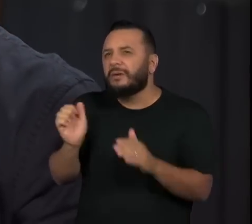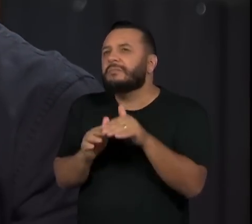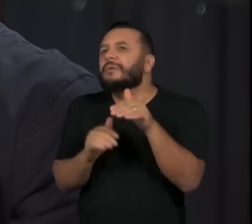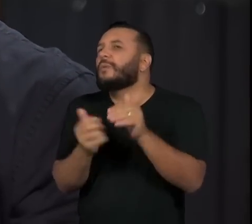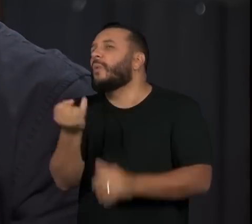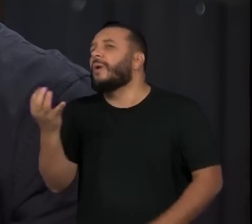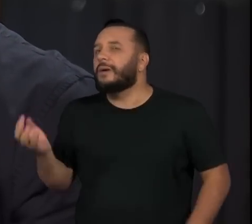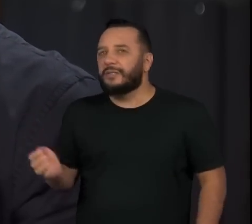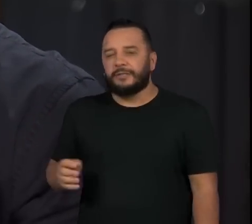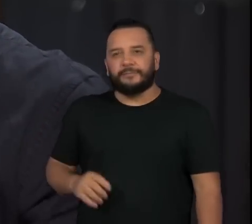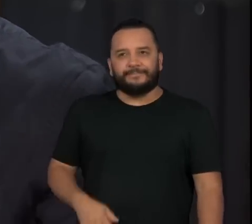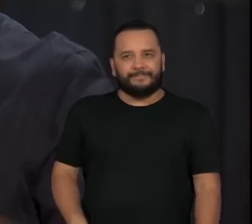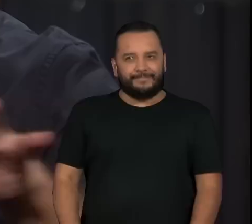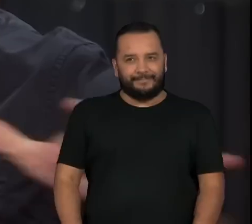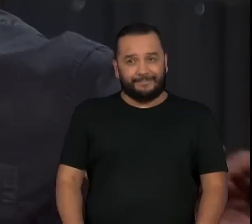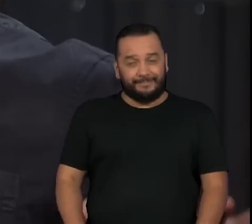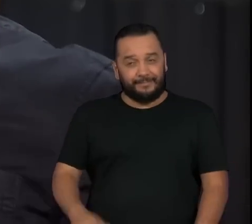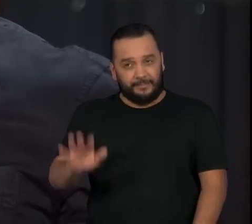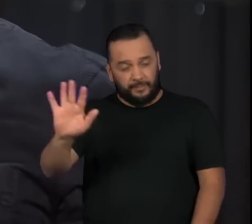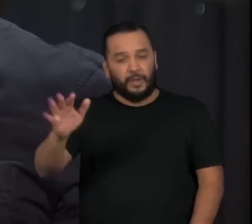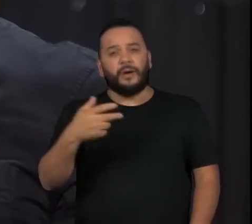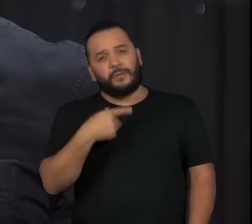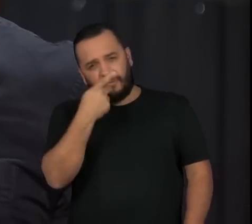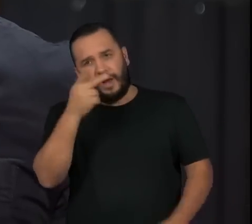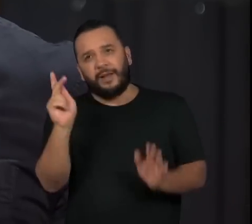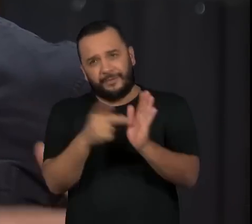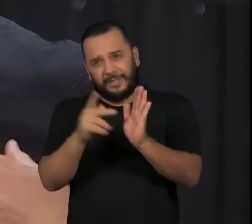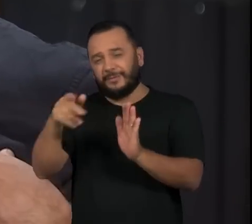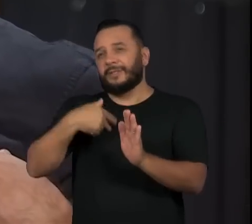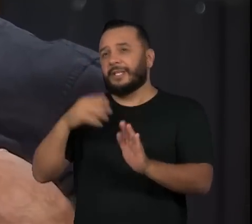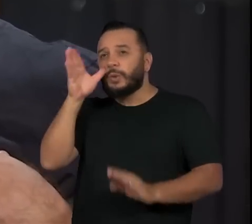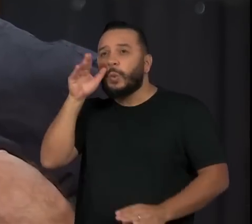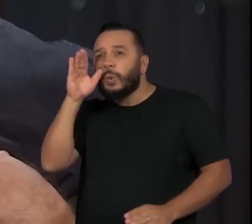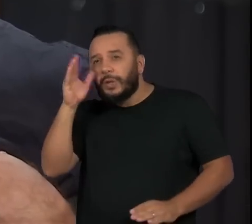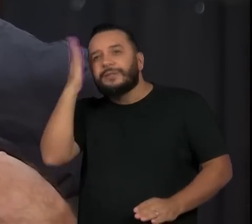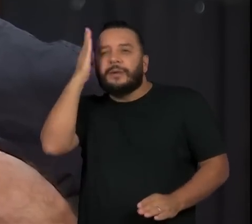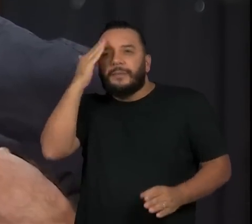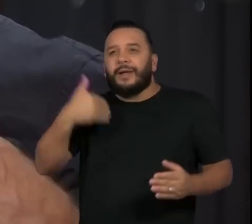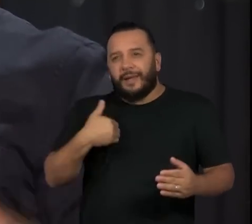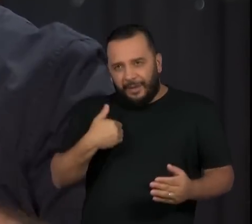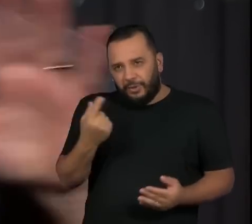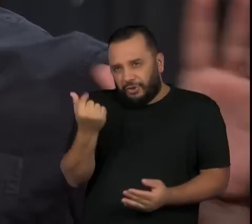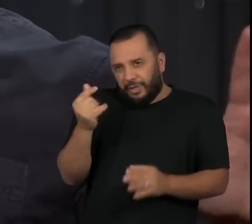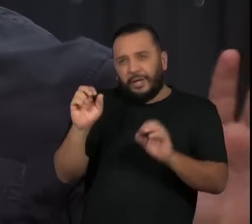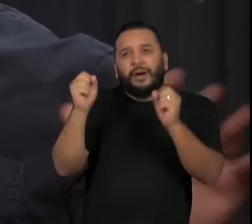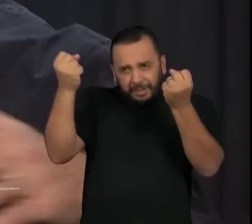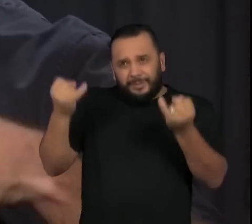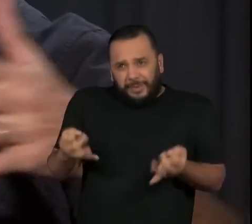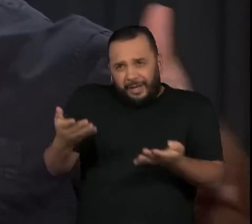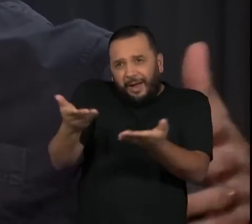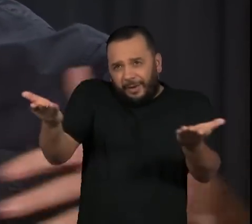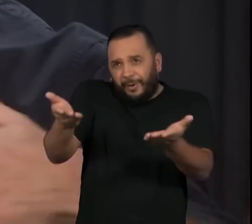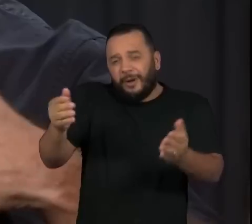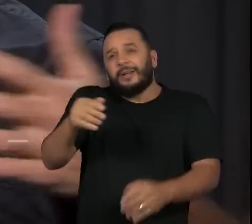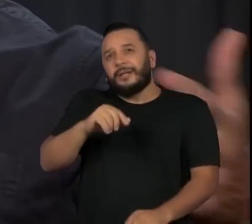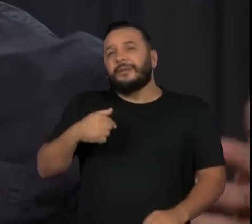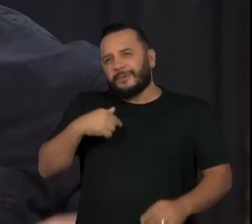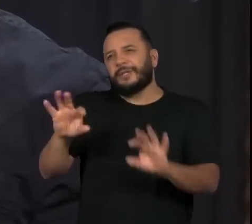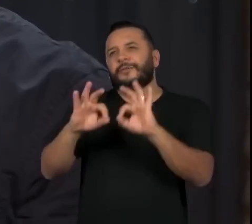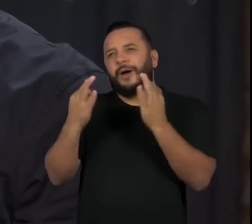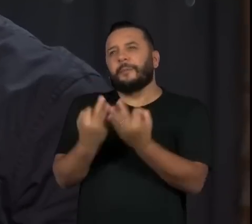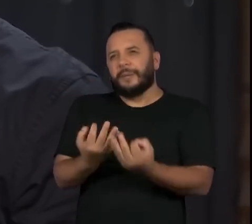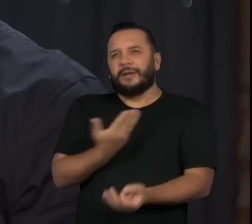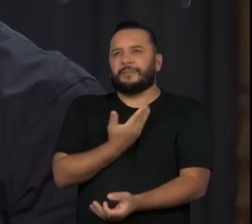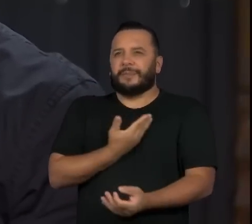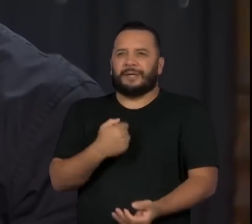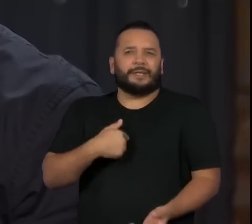dinheiro. Aí eu cheguei para eles e falei assim, gente, olha só, eu sei que vocês têm maior curiosidade de saber quanto dinheiro eu tenho, então eu vou revelar, vocês são família, todo mundo